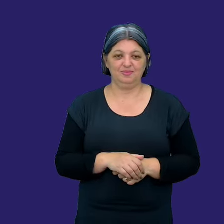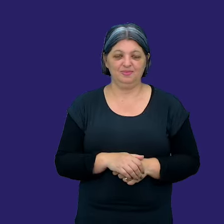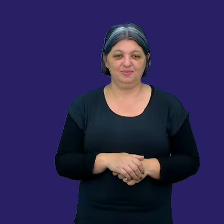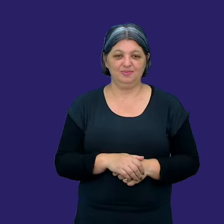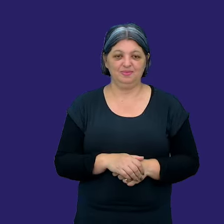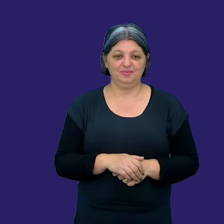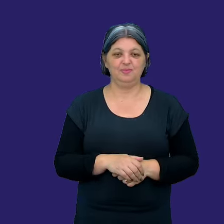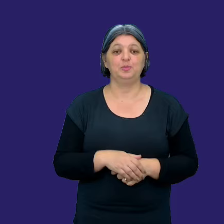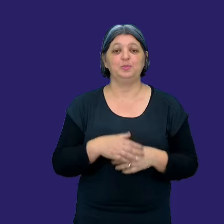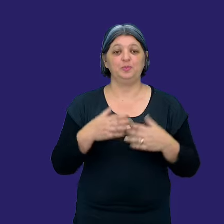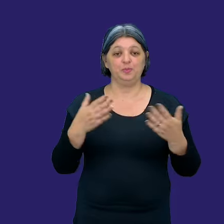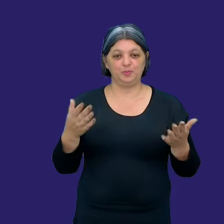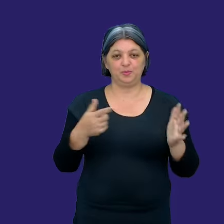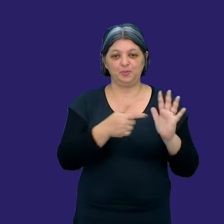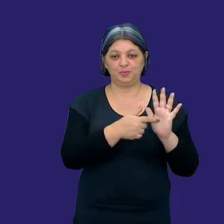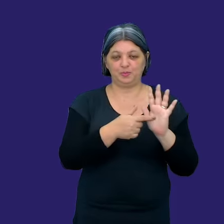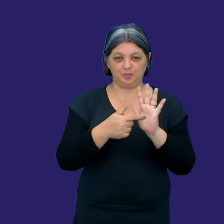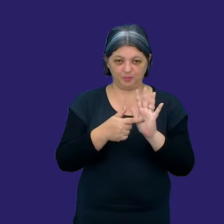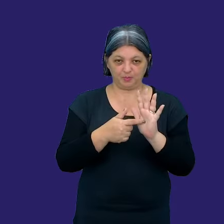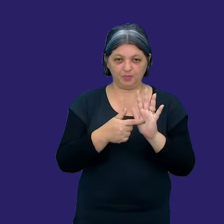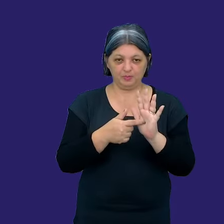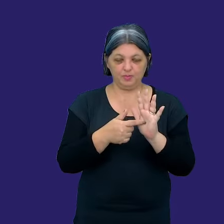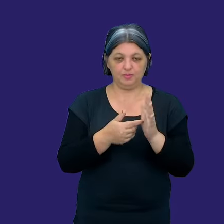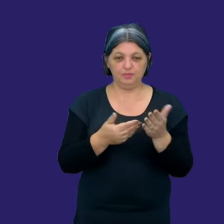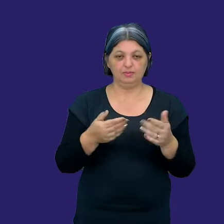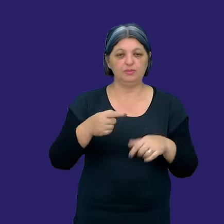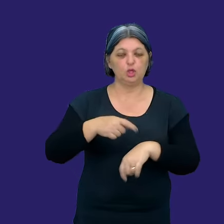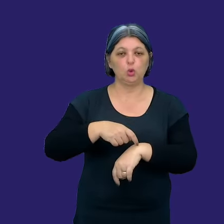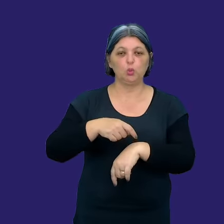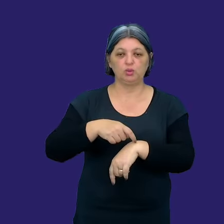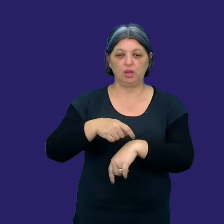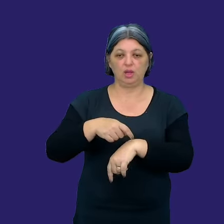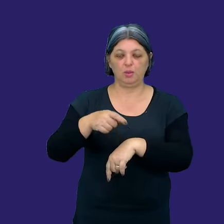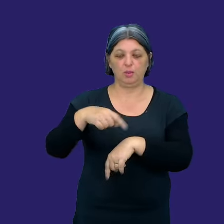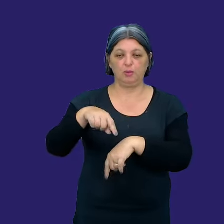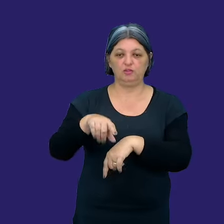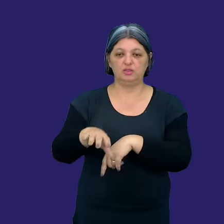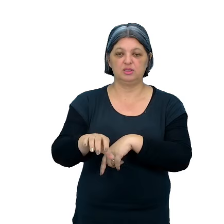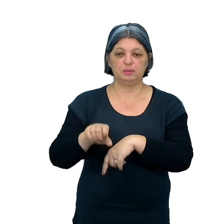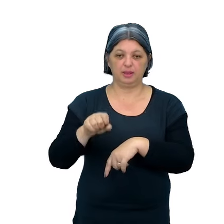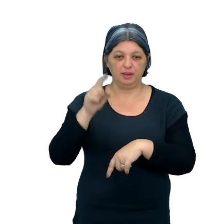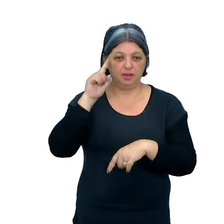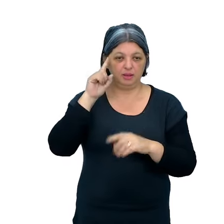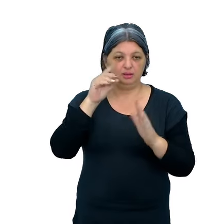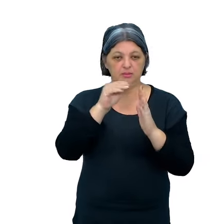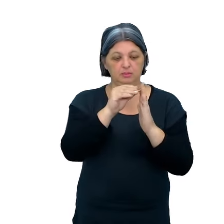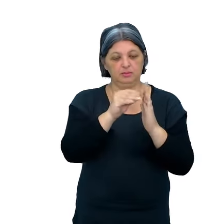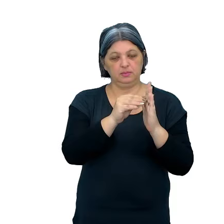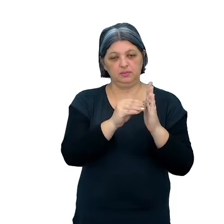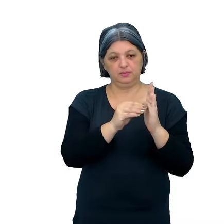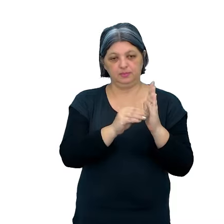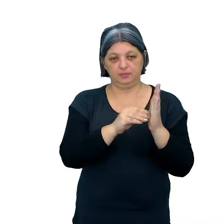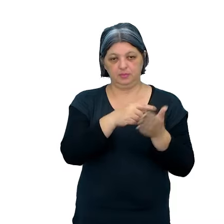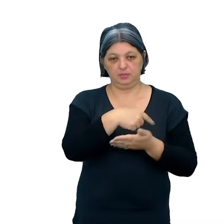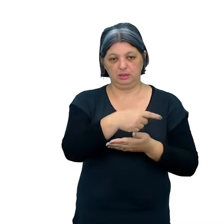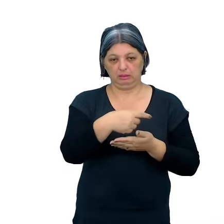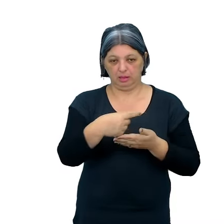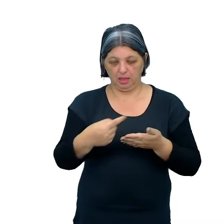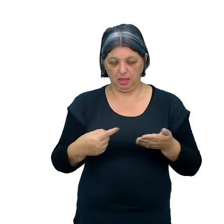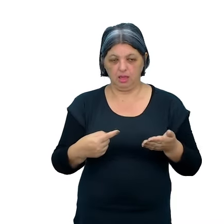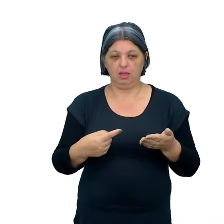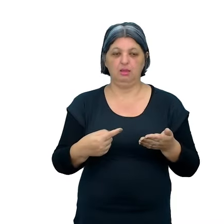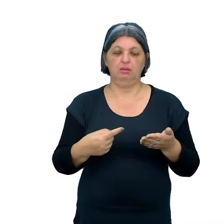Então, foi dado aqui para vocês um tempo, né, para vocês pegarem os seus diários de bordo, as